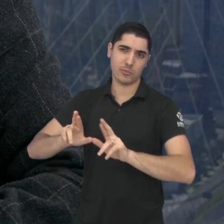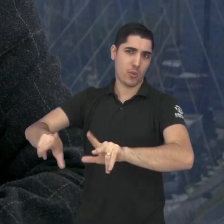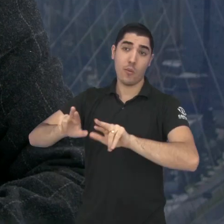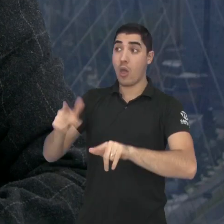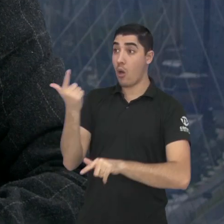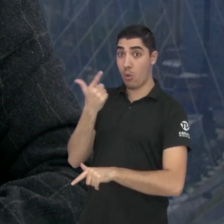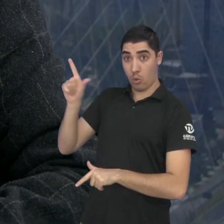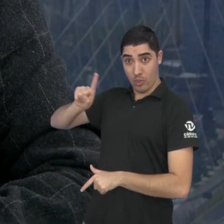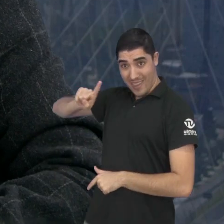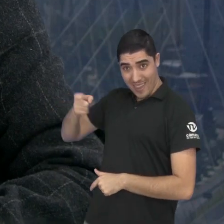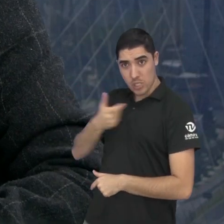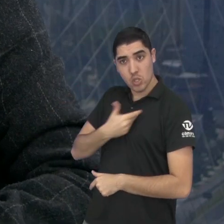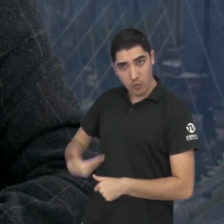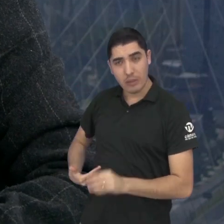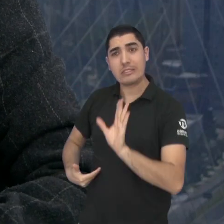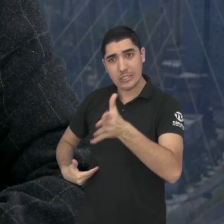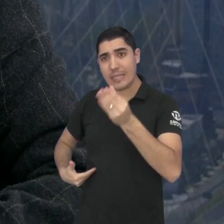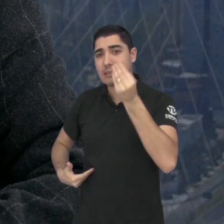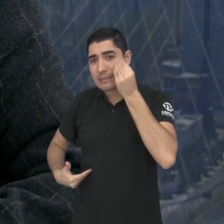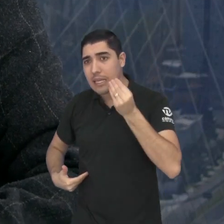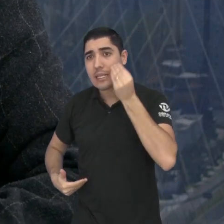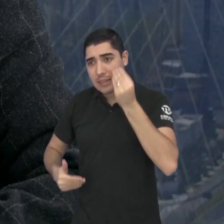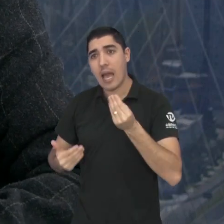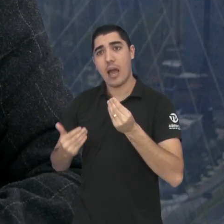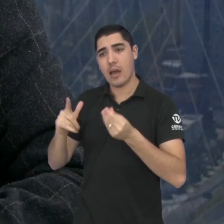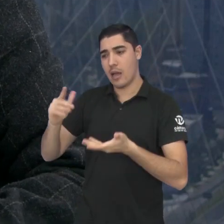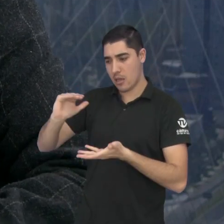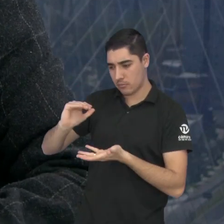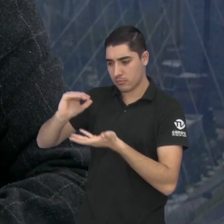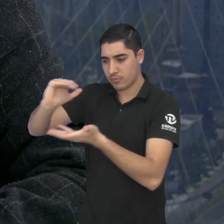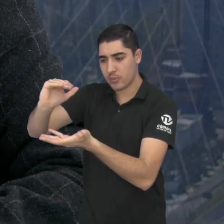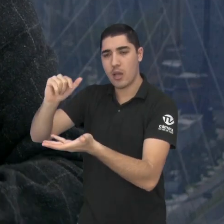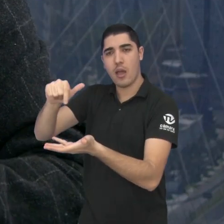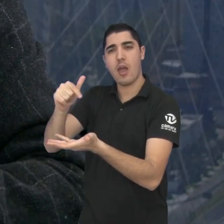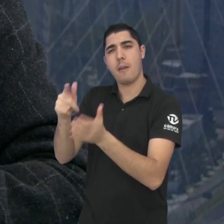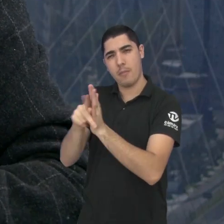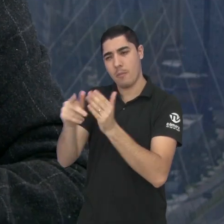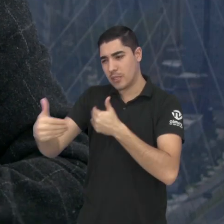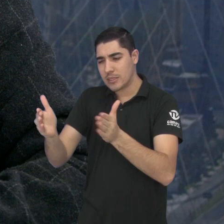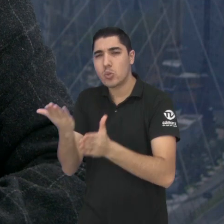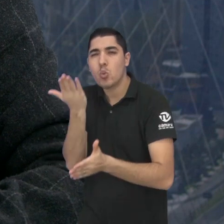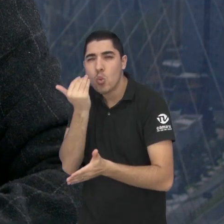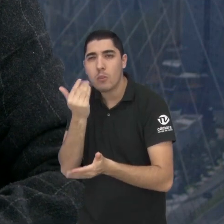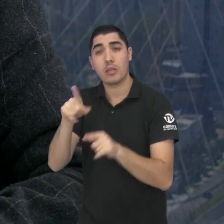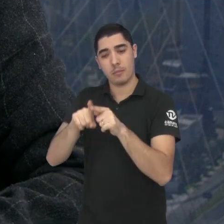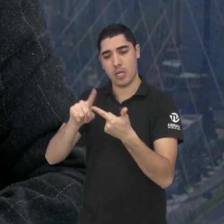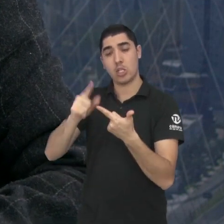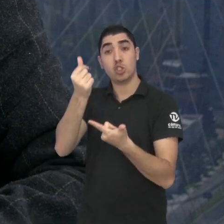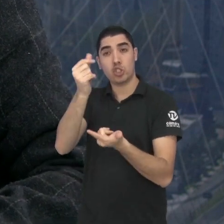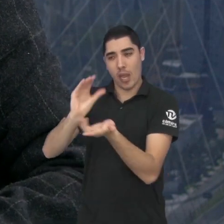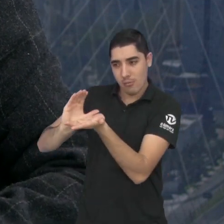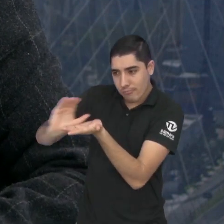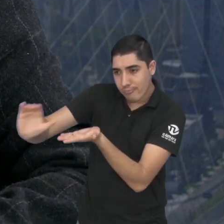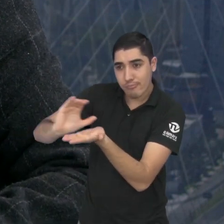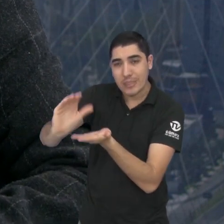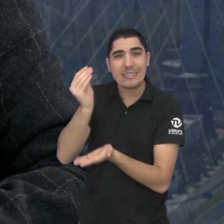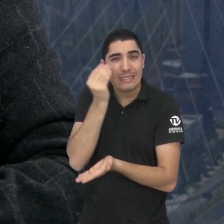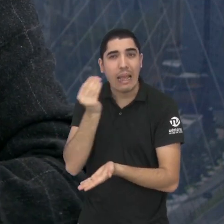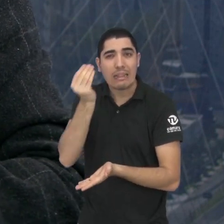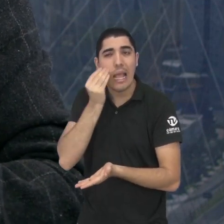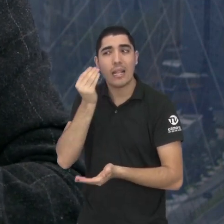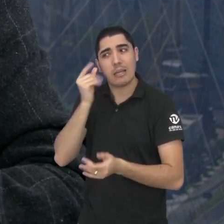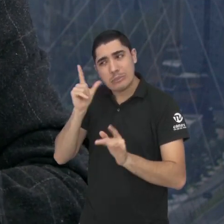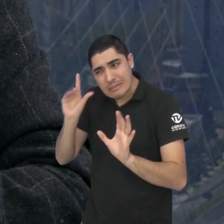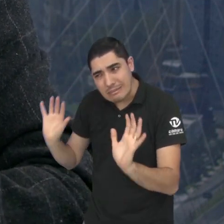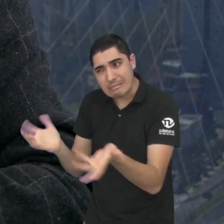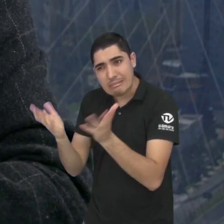tentou, inclusive, com, né, um auxílio emergencial, né? Só que não foi suficiente, os outros anteriores também. Então, eu acho